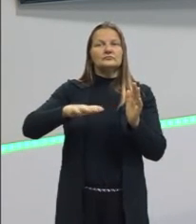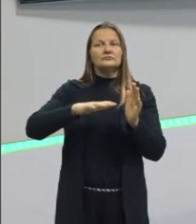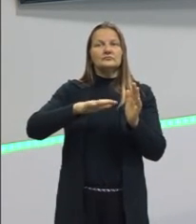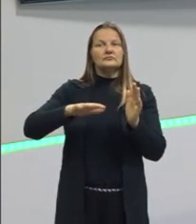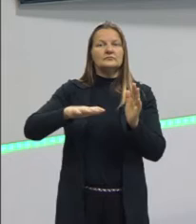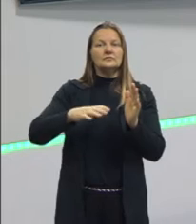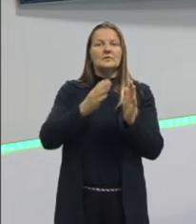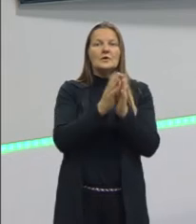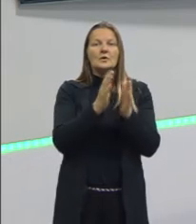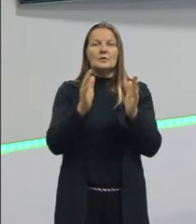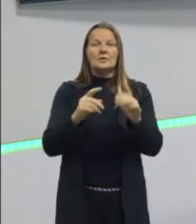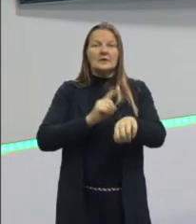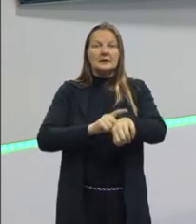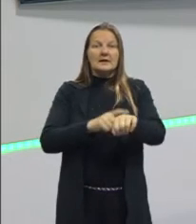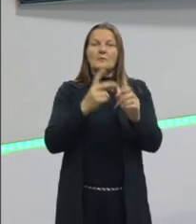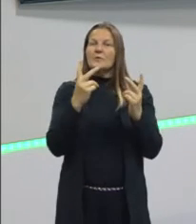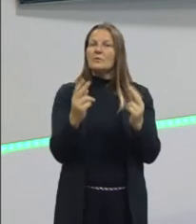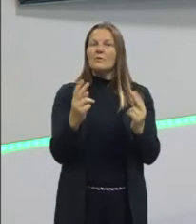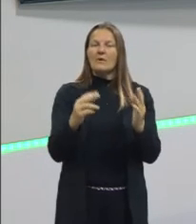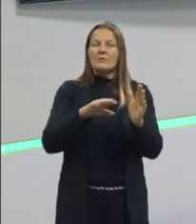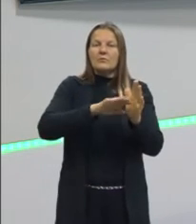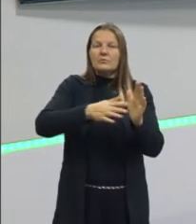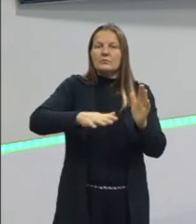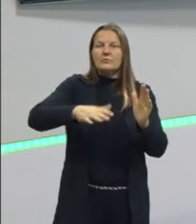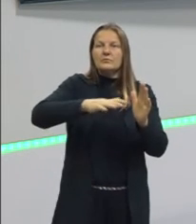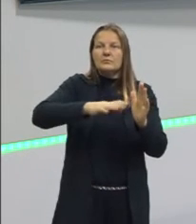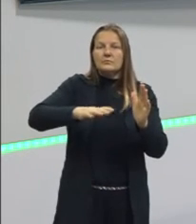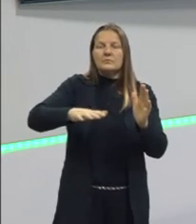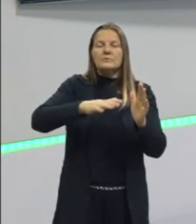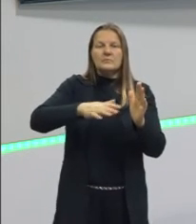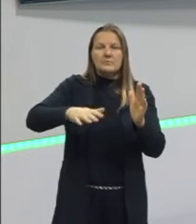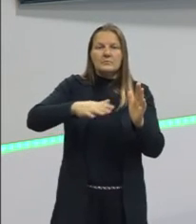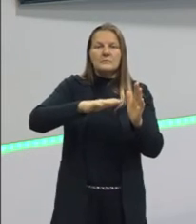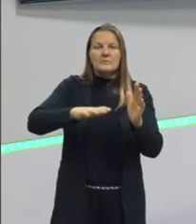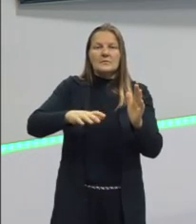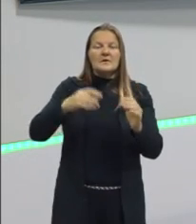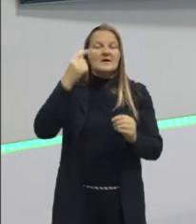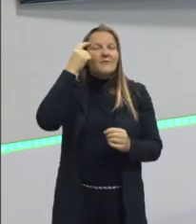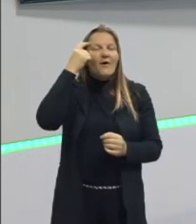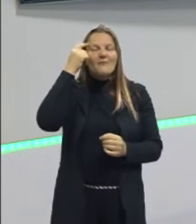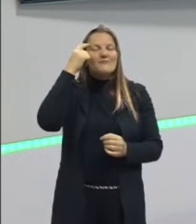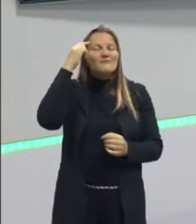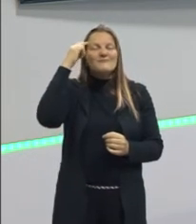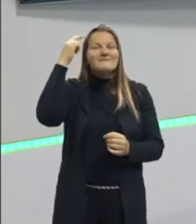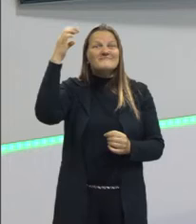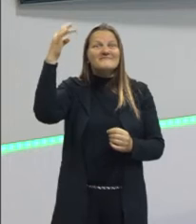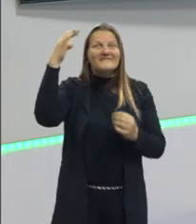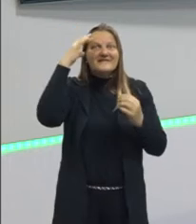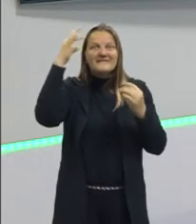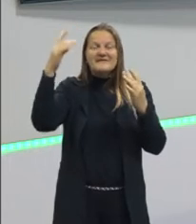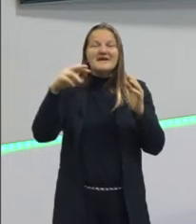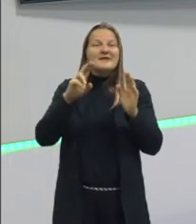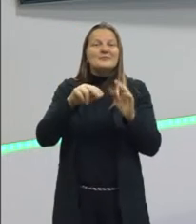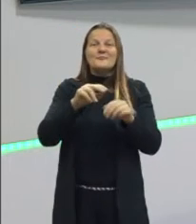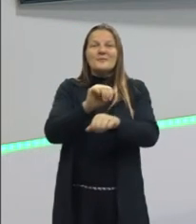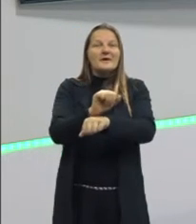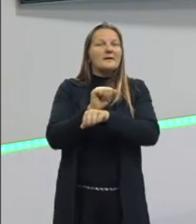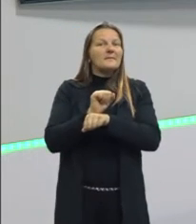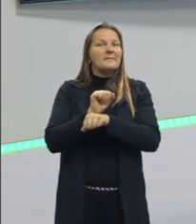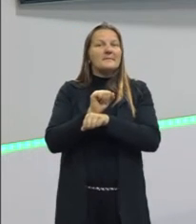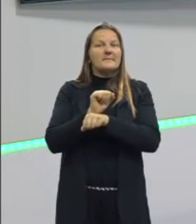tempo tá que que isso acontece quer dizer que é uma idealização né que esse movimento ele não vai parar